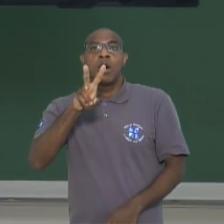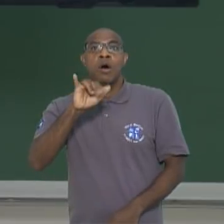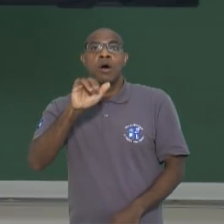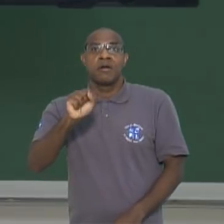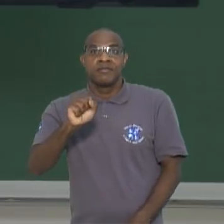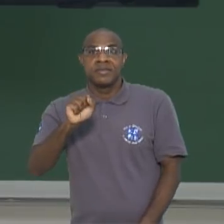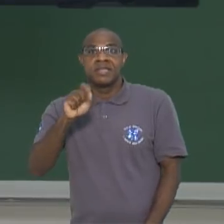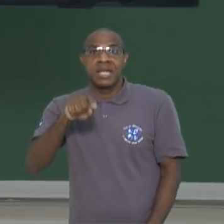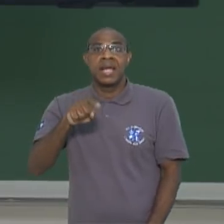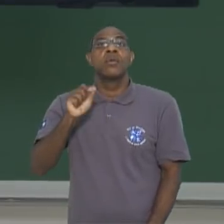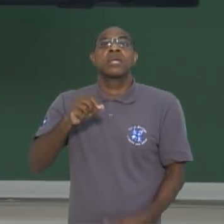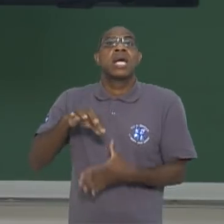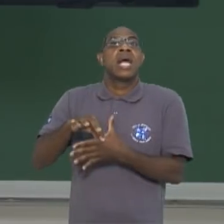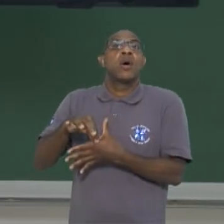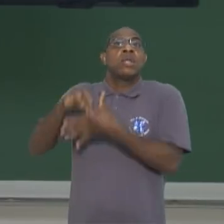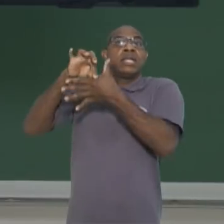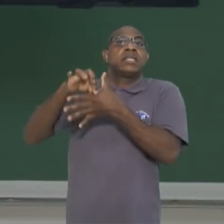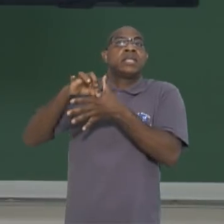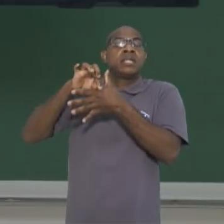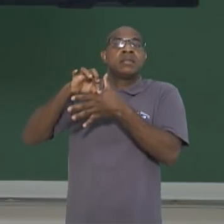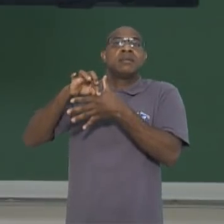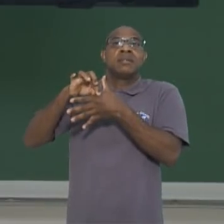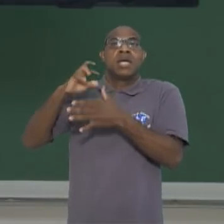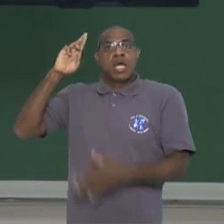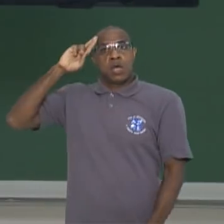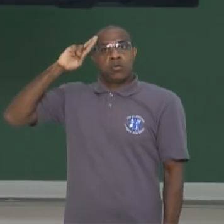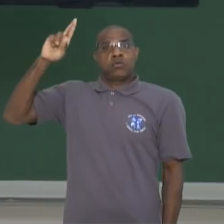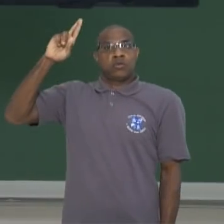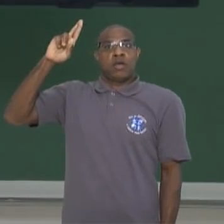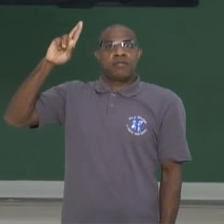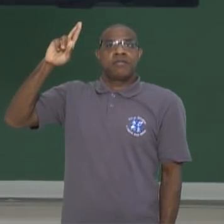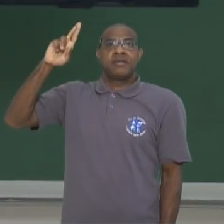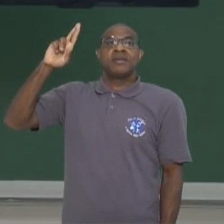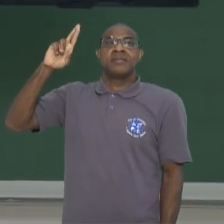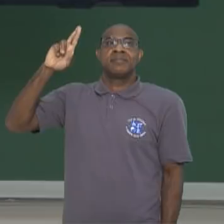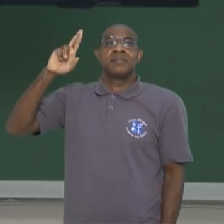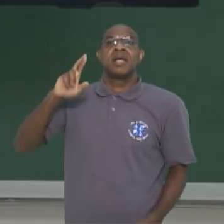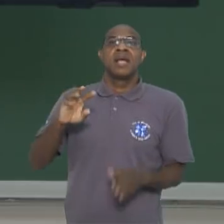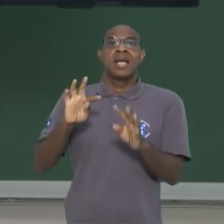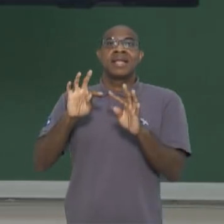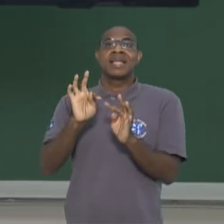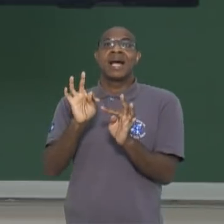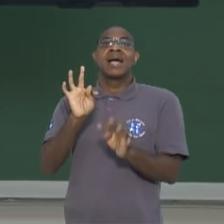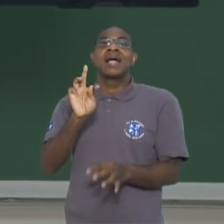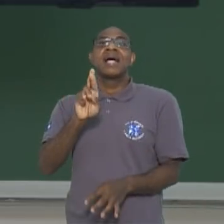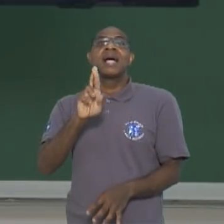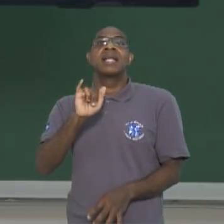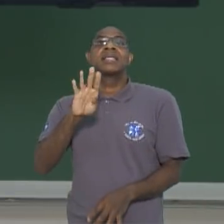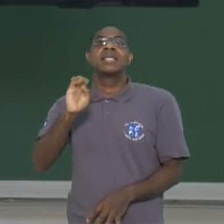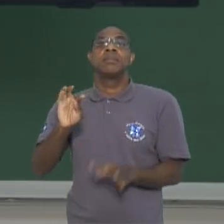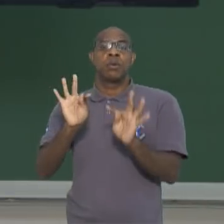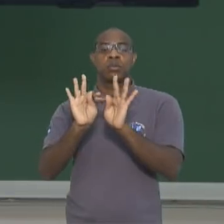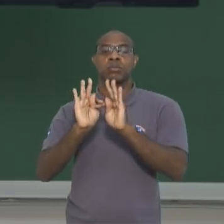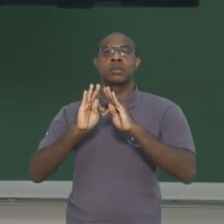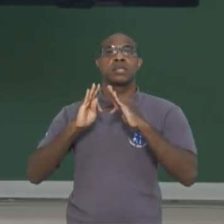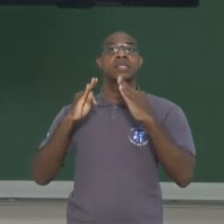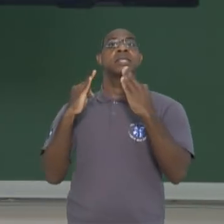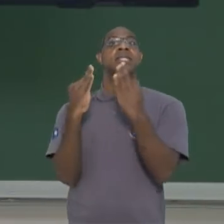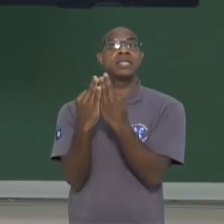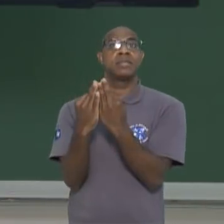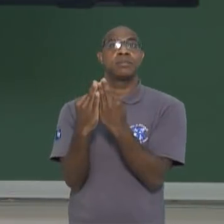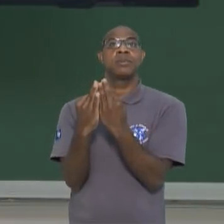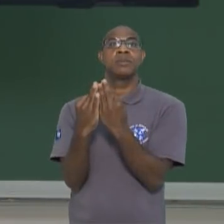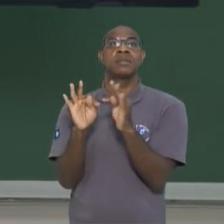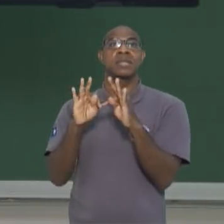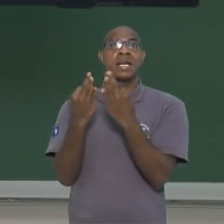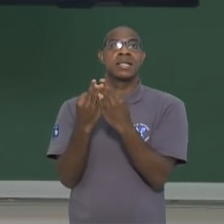né? Ele era um chefe tribal que vai fazer a unificação de todas as tribos francas e, posteriormente, né, ele vai